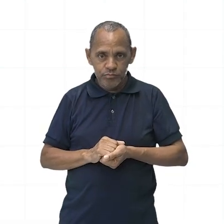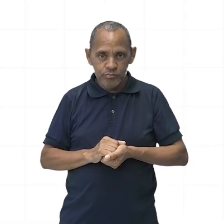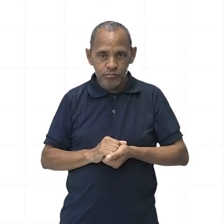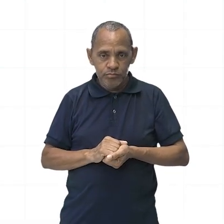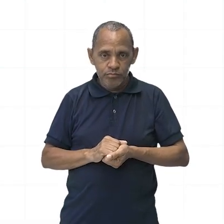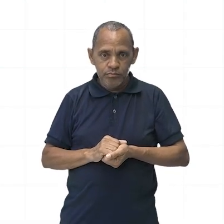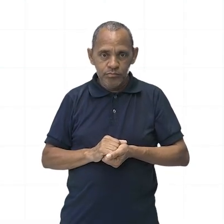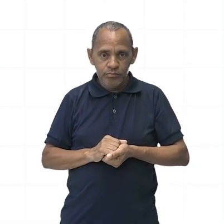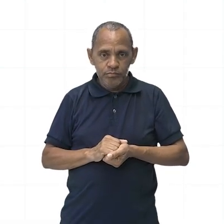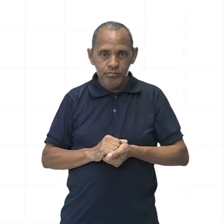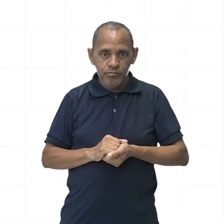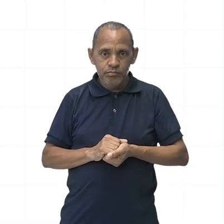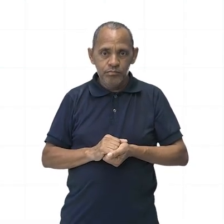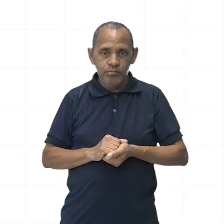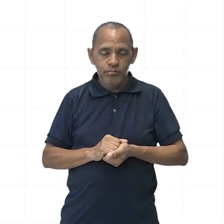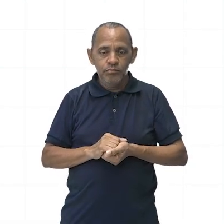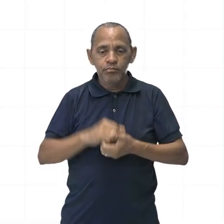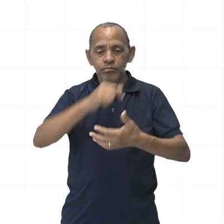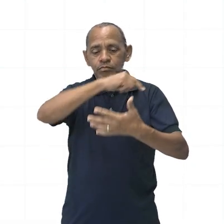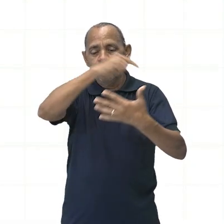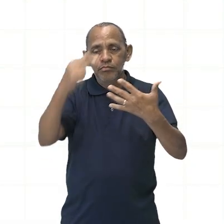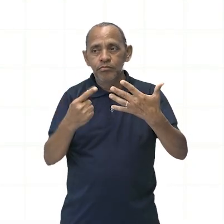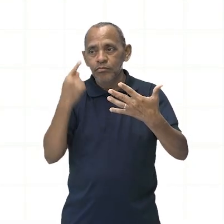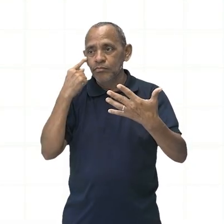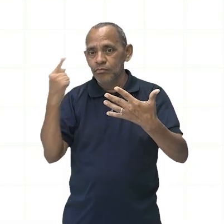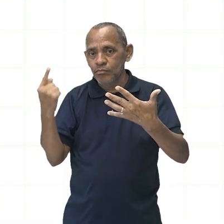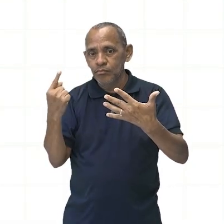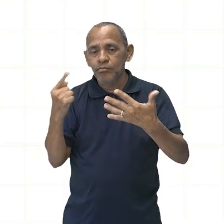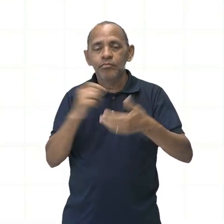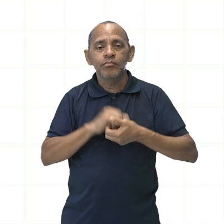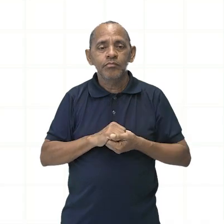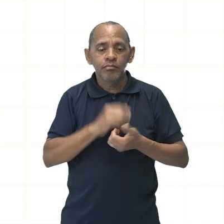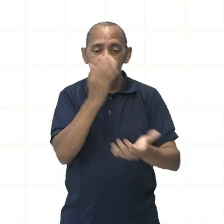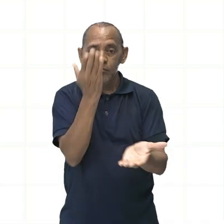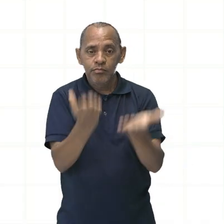combinação desses alelos. Nós teremos o seguinte.